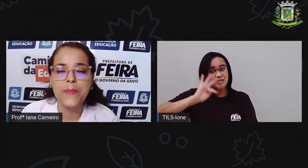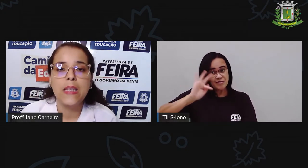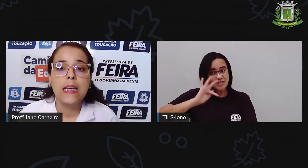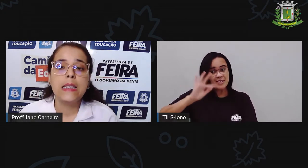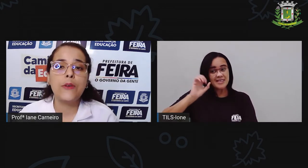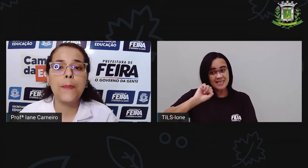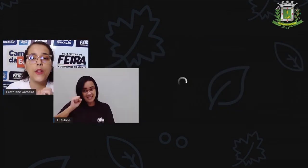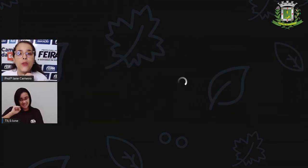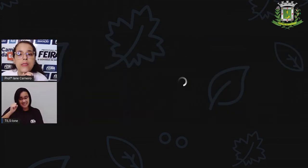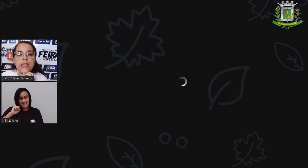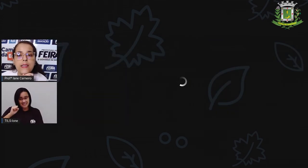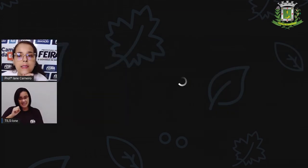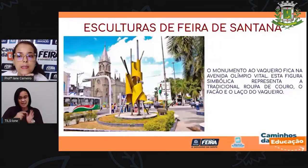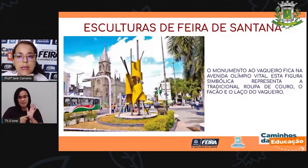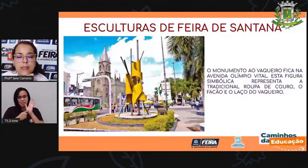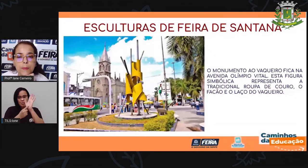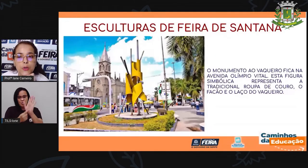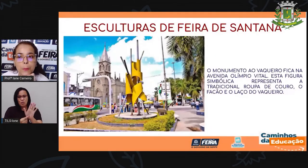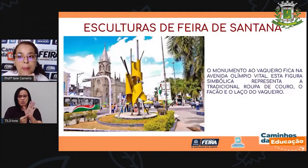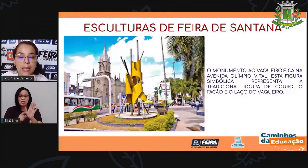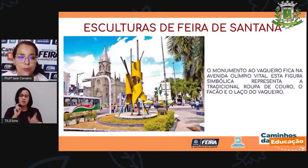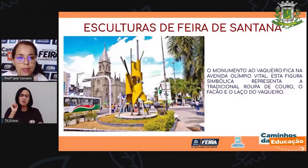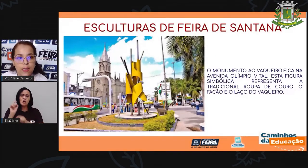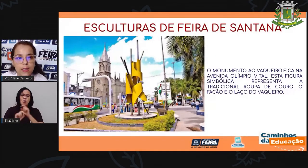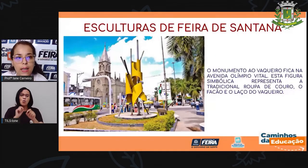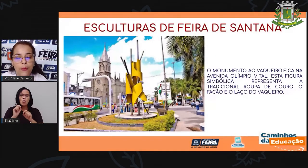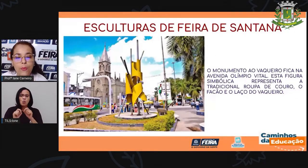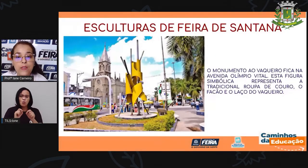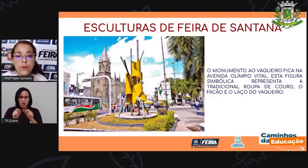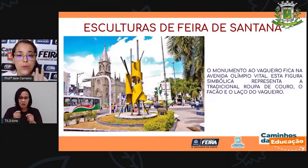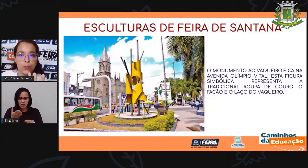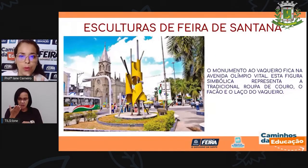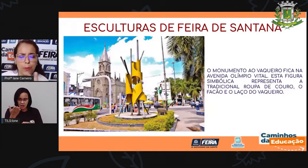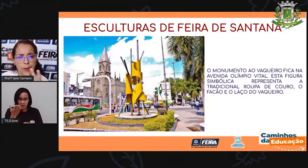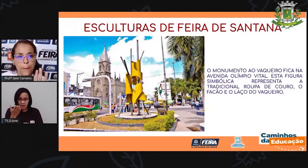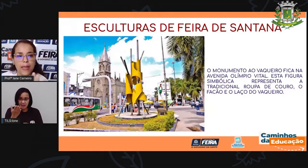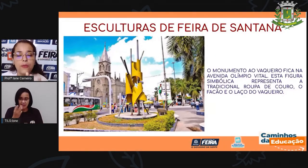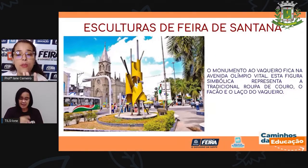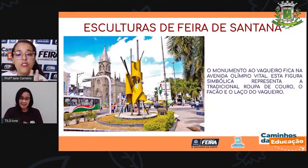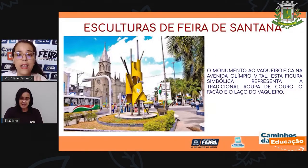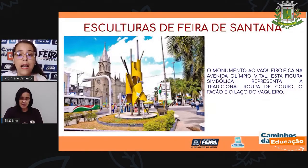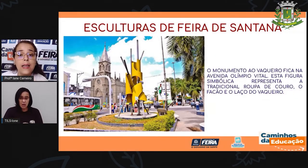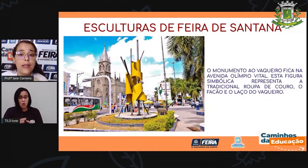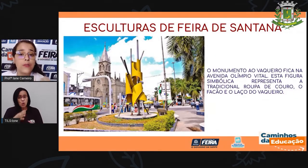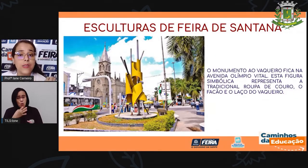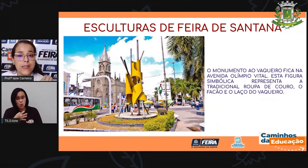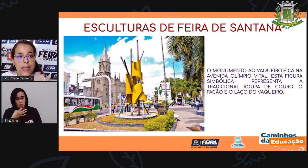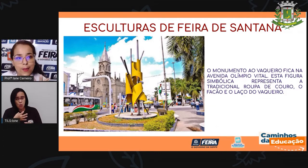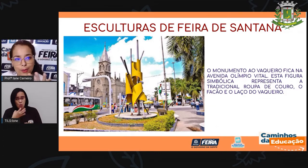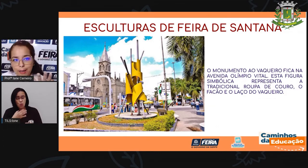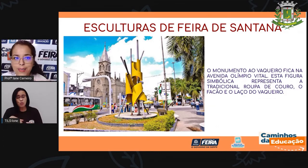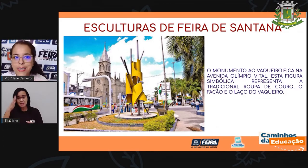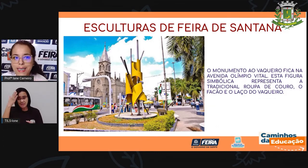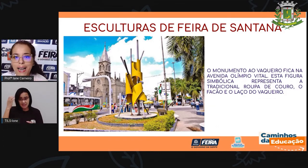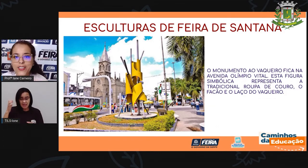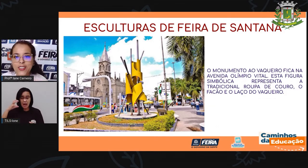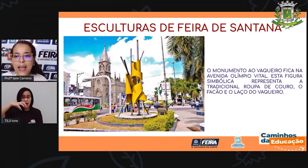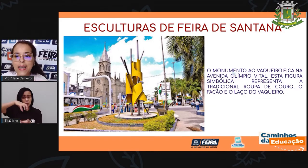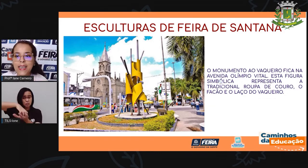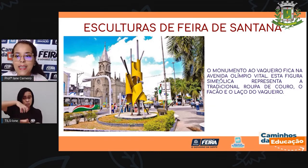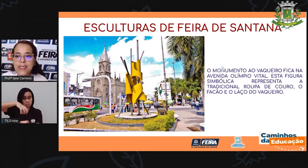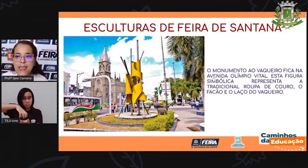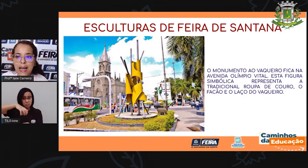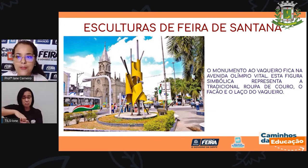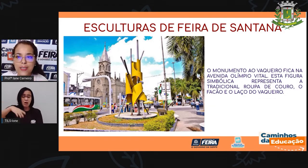agora. Então, a Pro trouxe esse monumento aqui, né, uma escultura, um monumento que está no centro da nossa cidade,